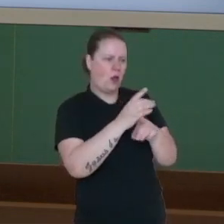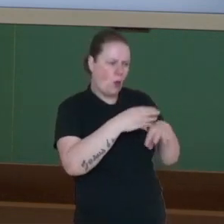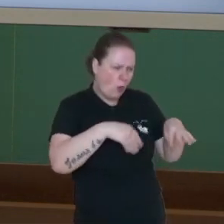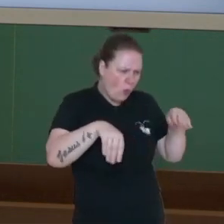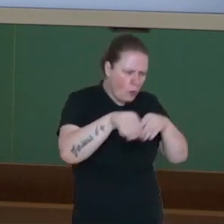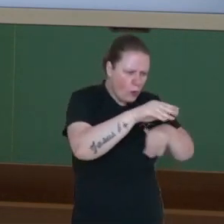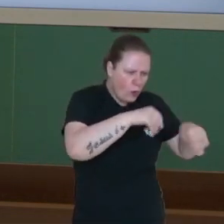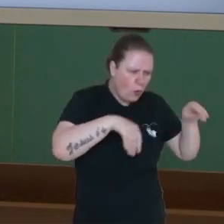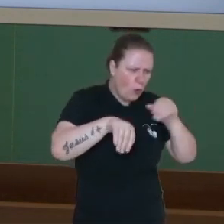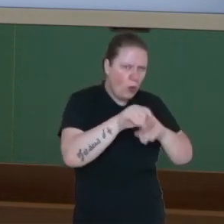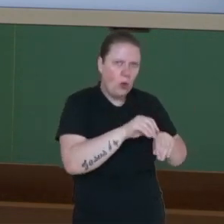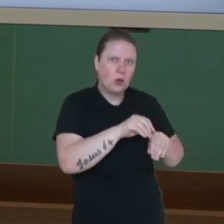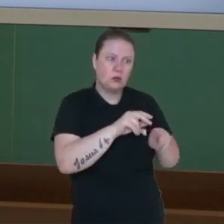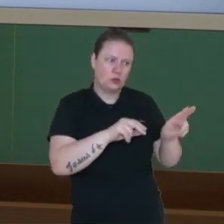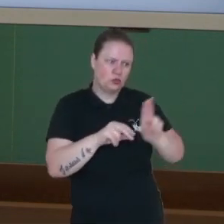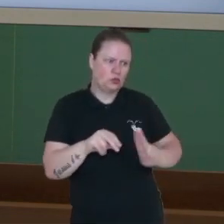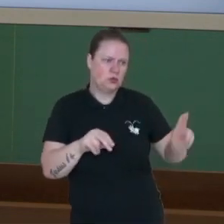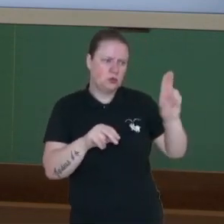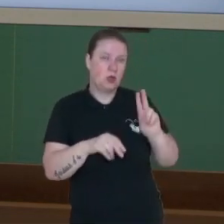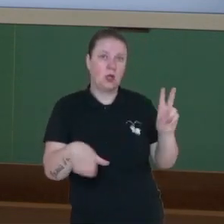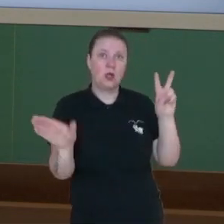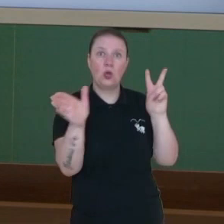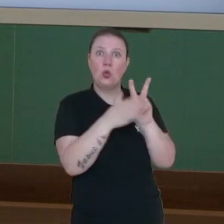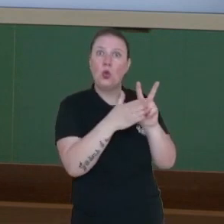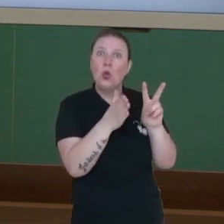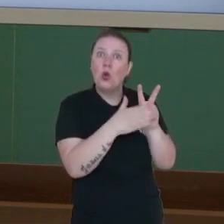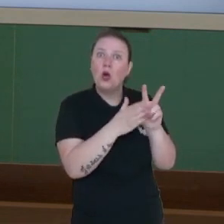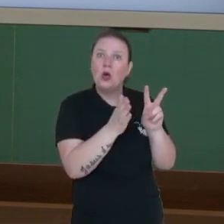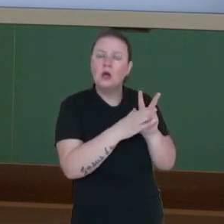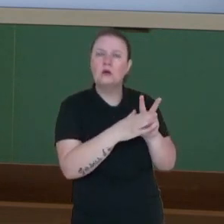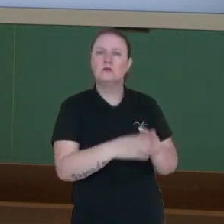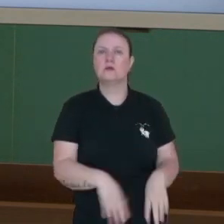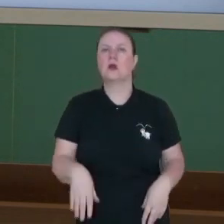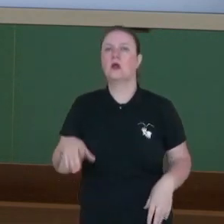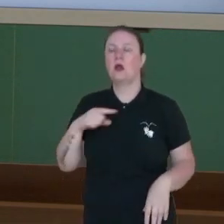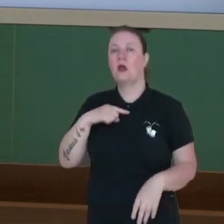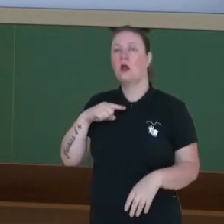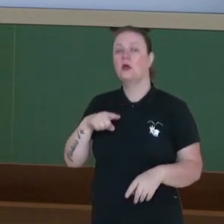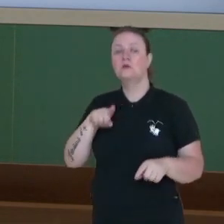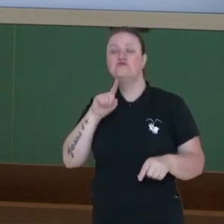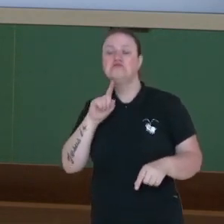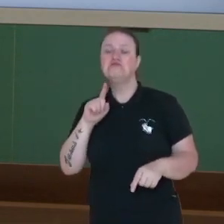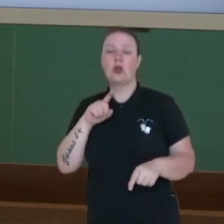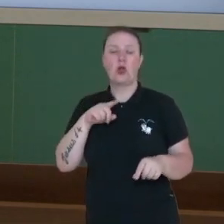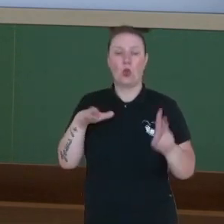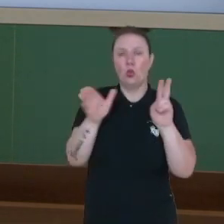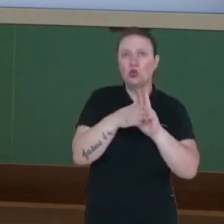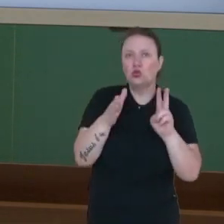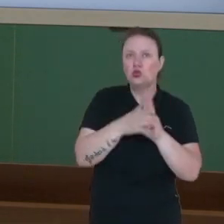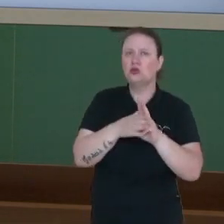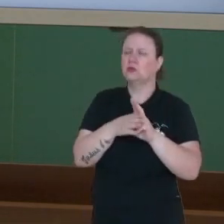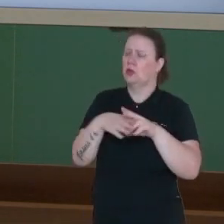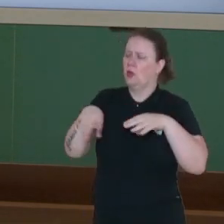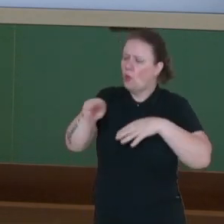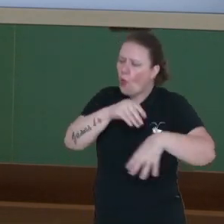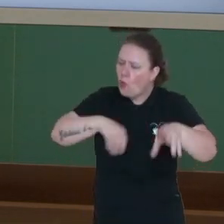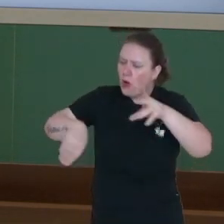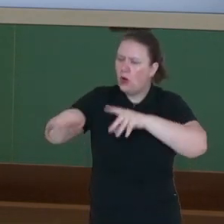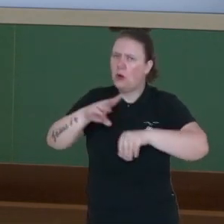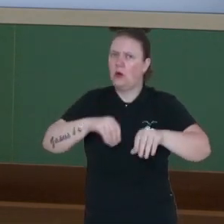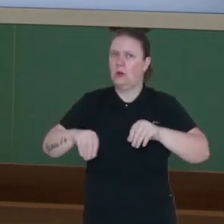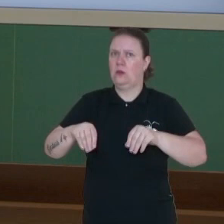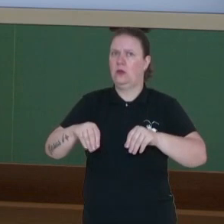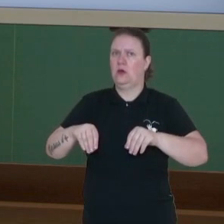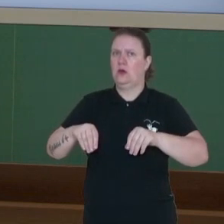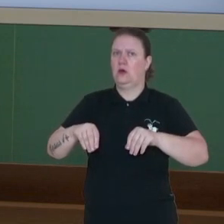sendo utilizada entre os índios, né? E os indígenas consideravam a erva mate como uma